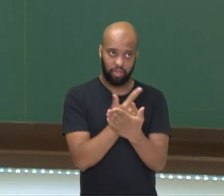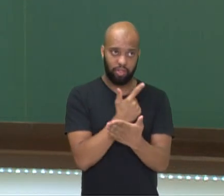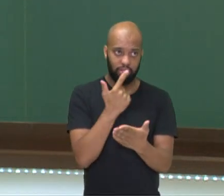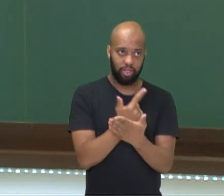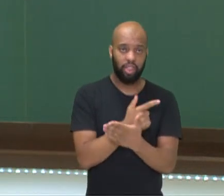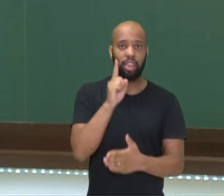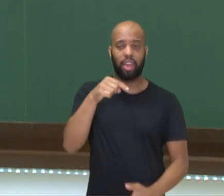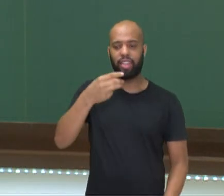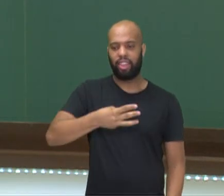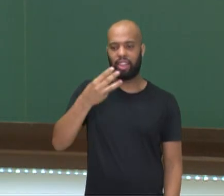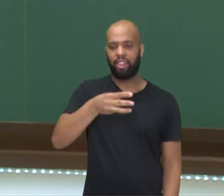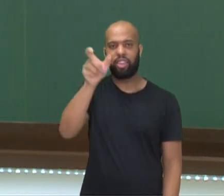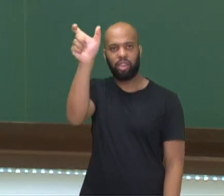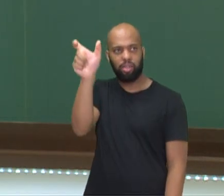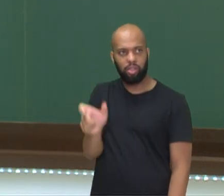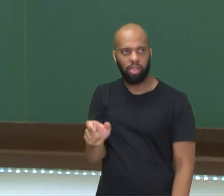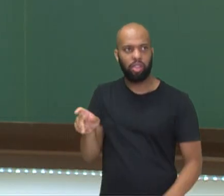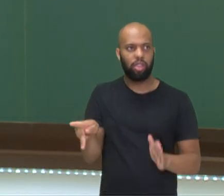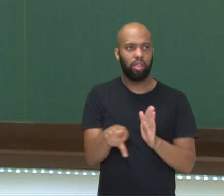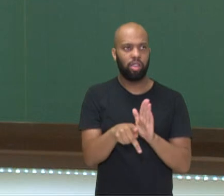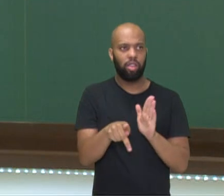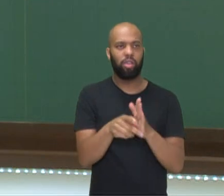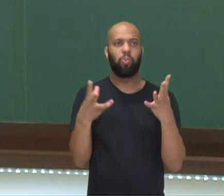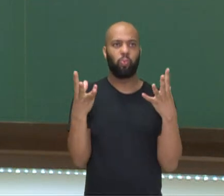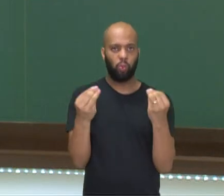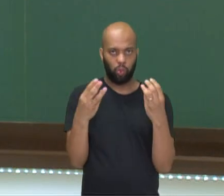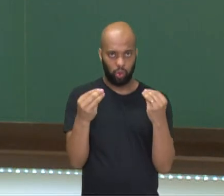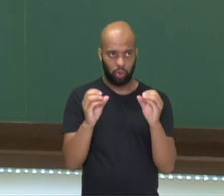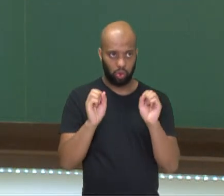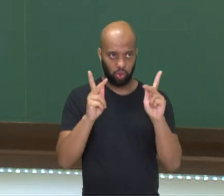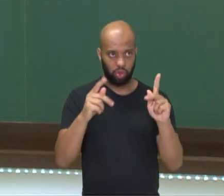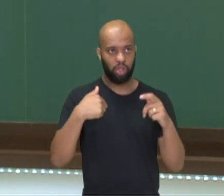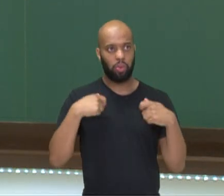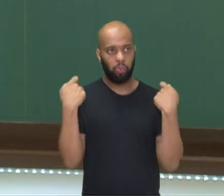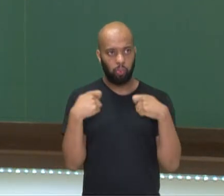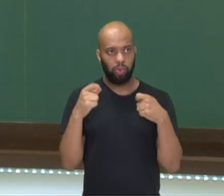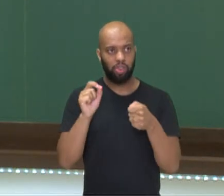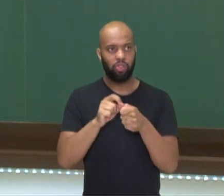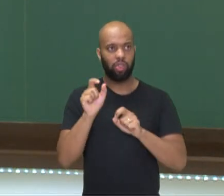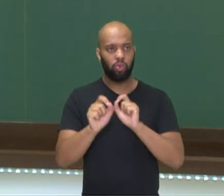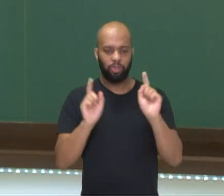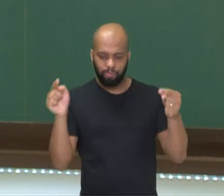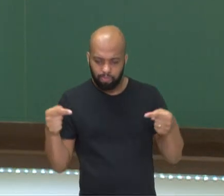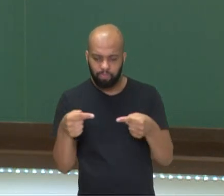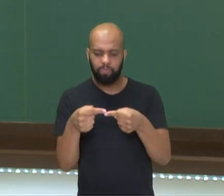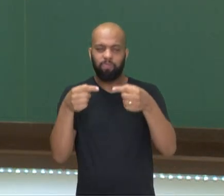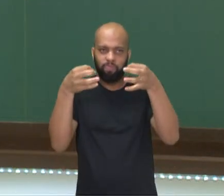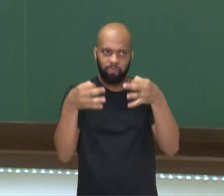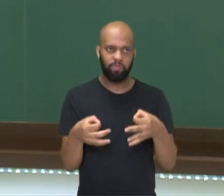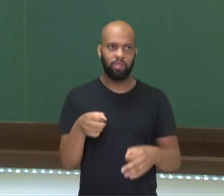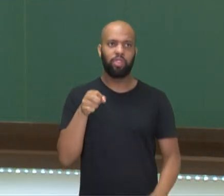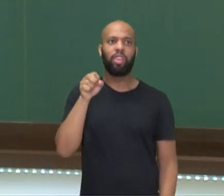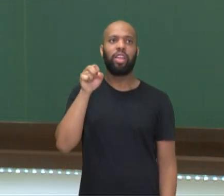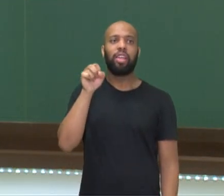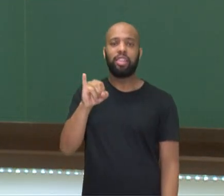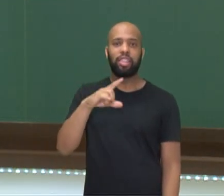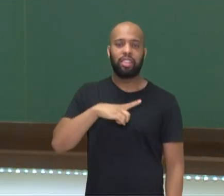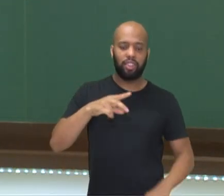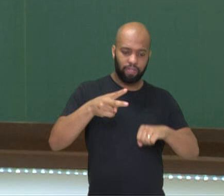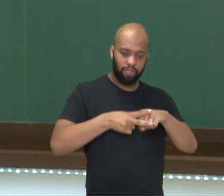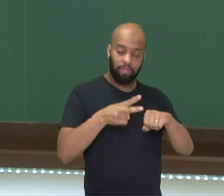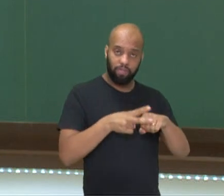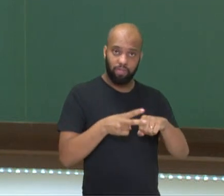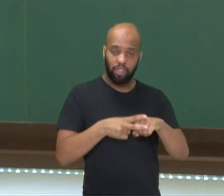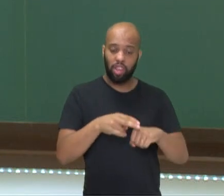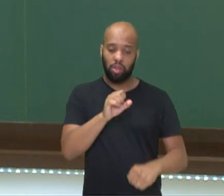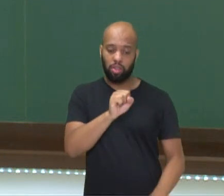eles na terceira pessoa do plural. E aí eu preciso fazer essa combinação, né? Se eu tiver o verbo ser